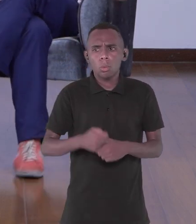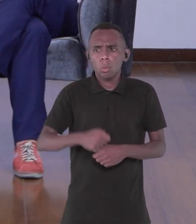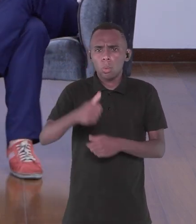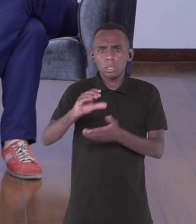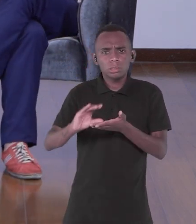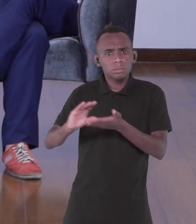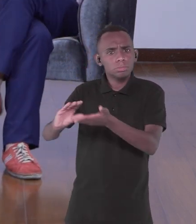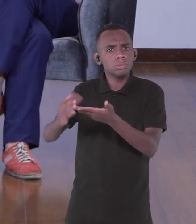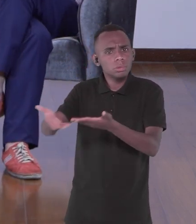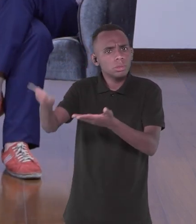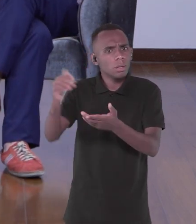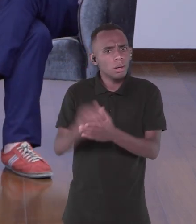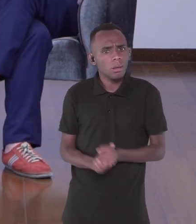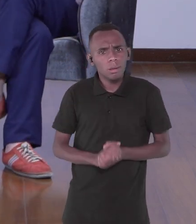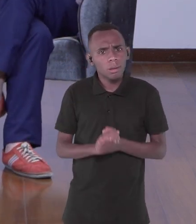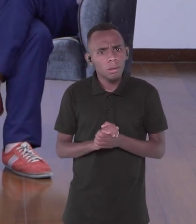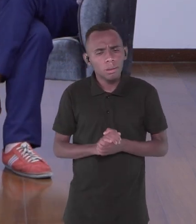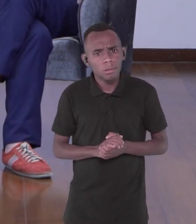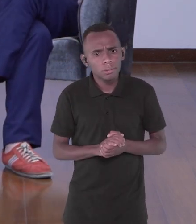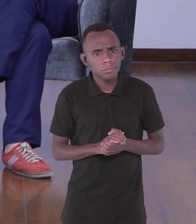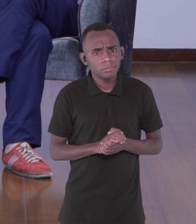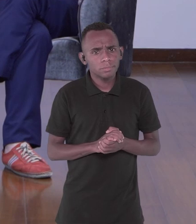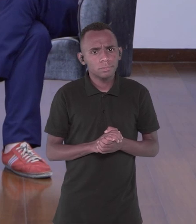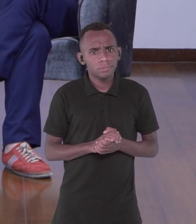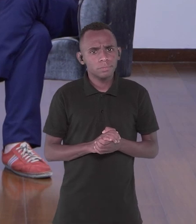para, né? Mas